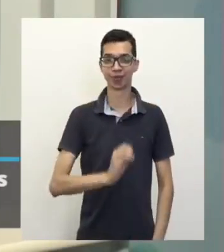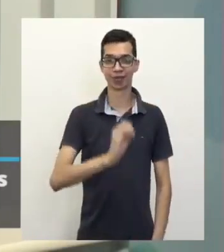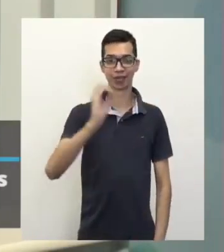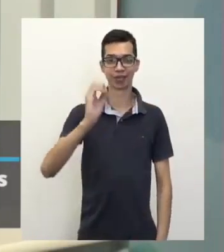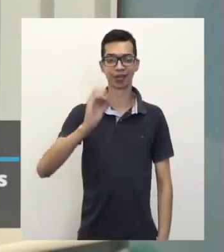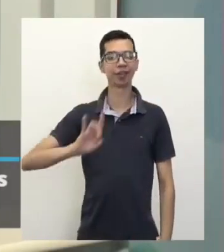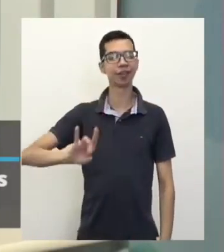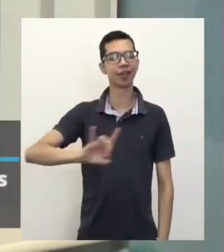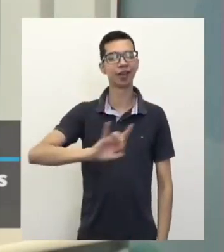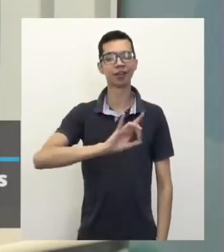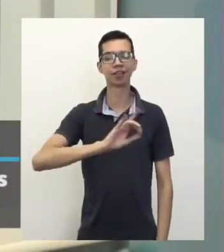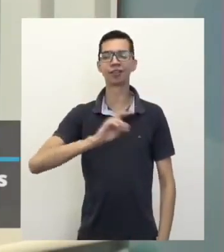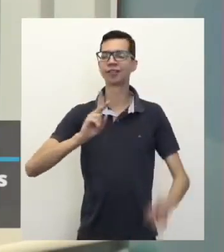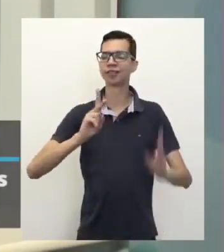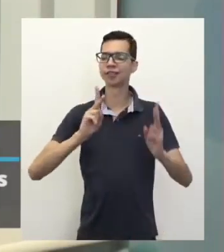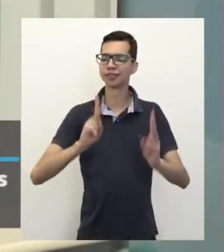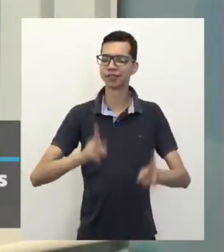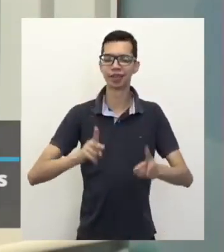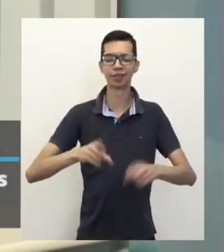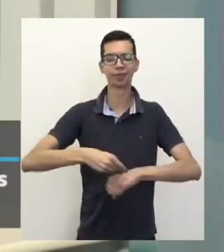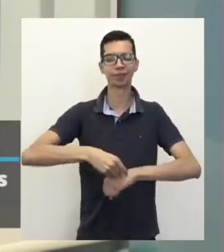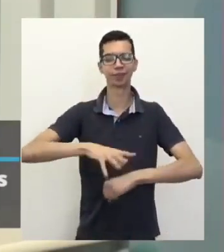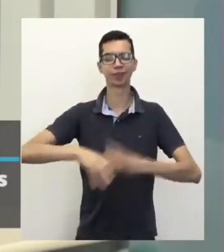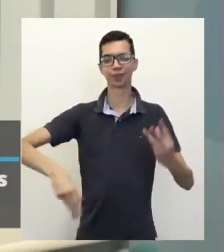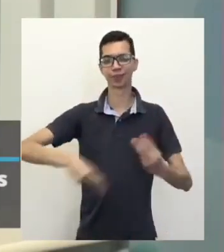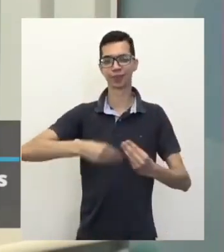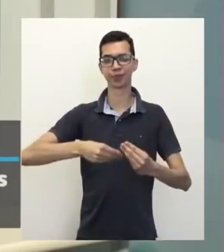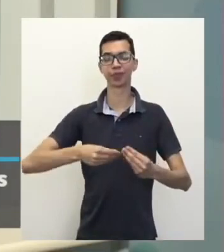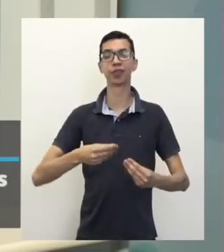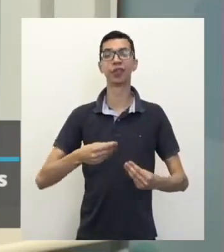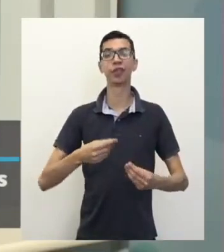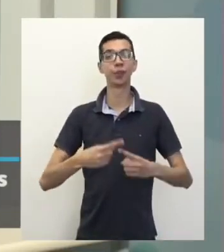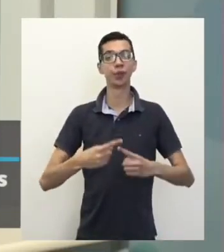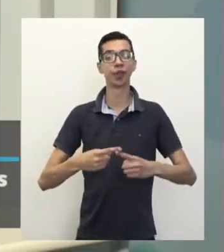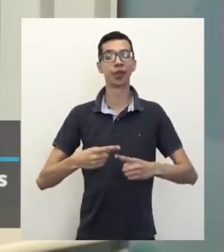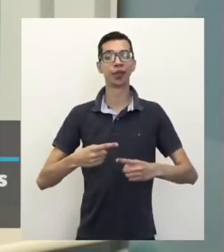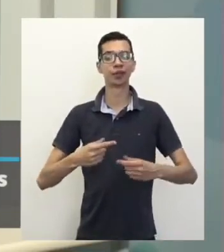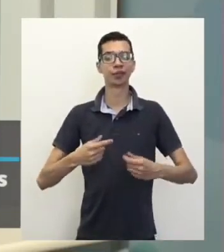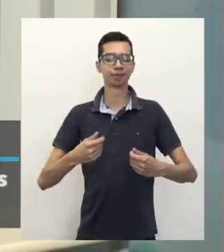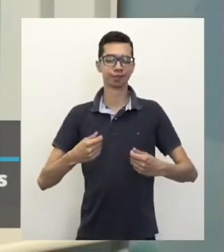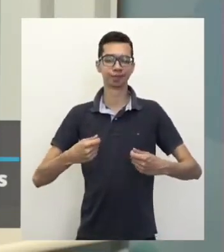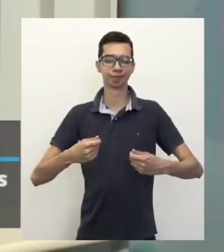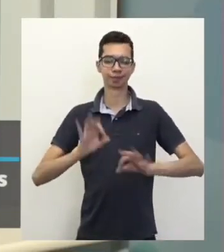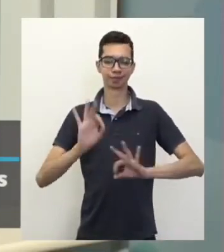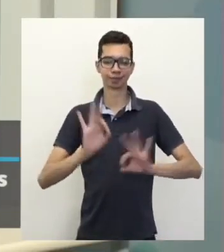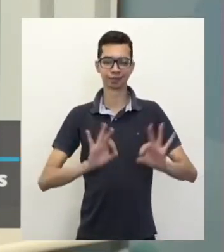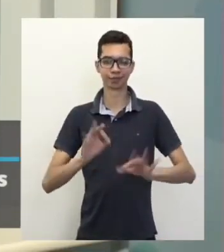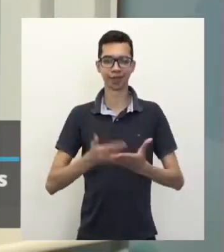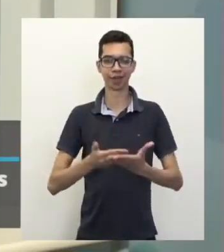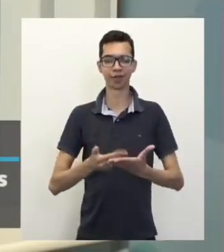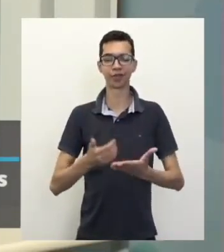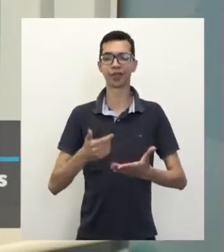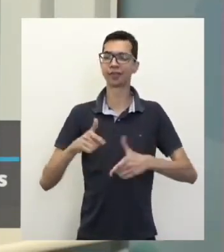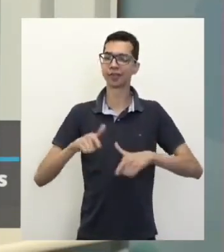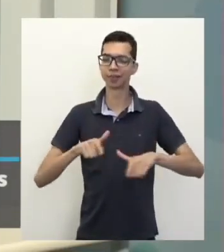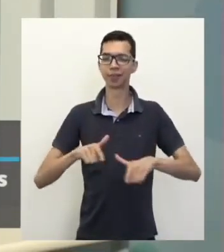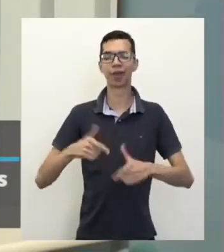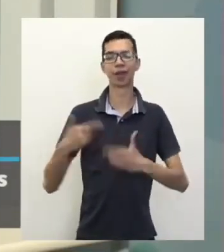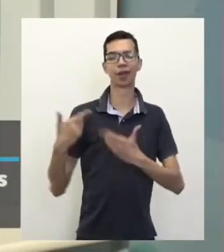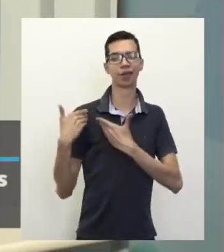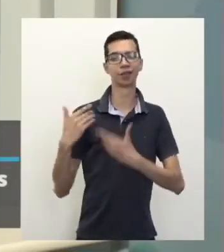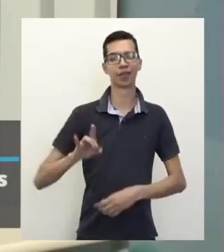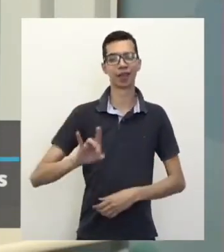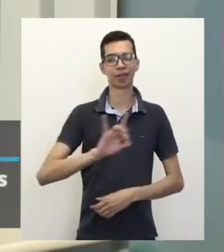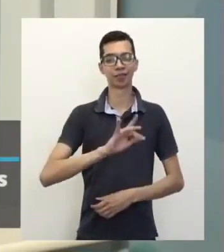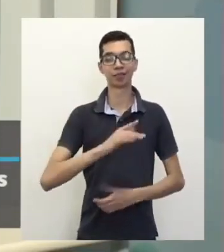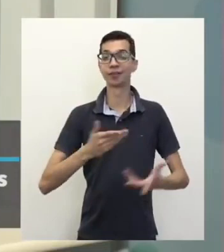muitas contribuições para o aprimoramento do trabalho também. Então, fica aqui, né, o nosso diálogo aberto para vocês